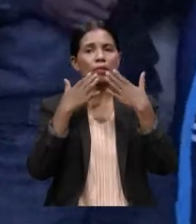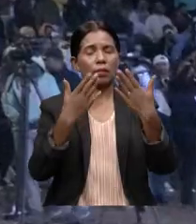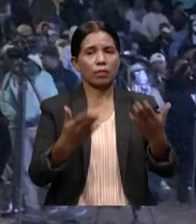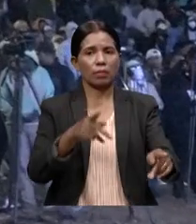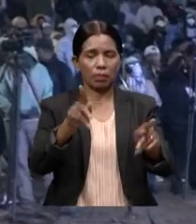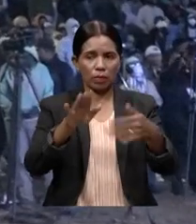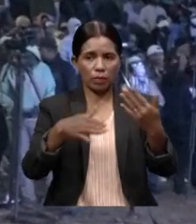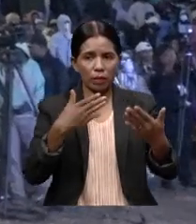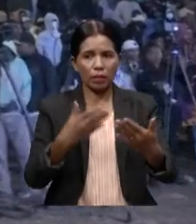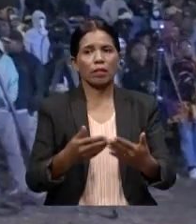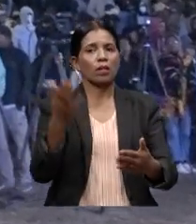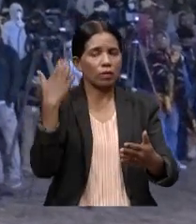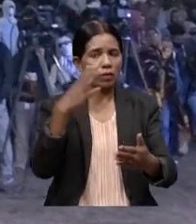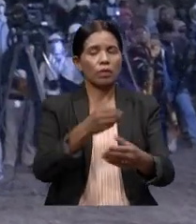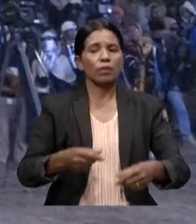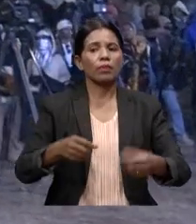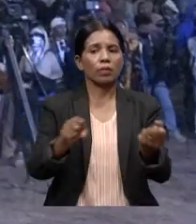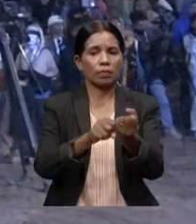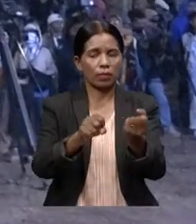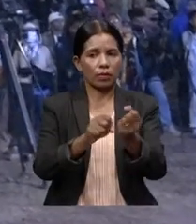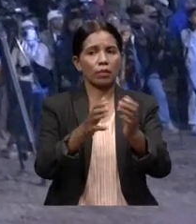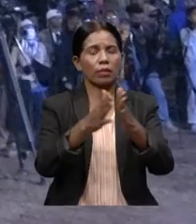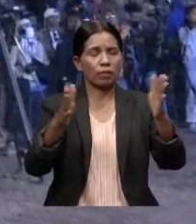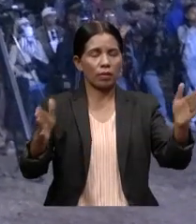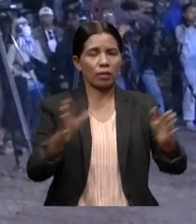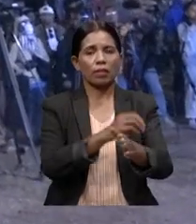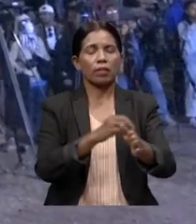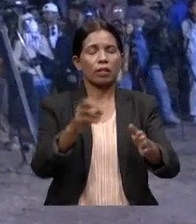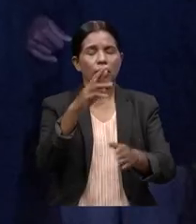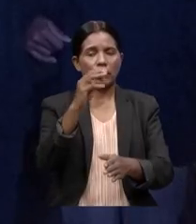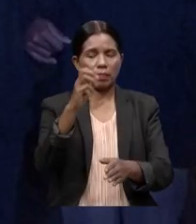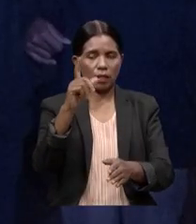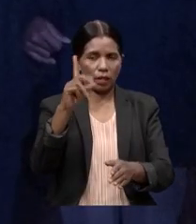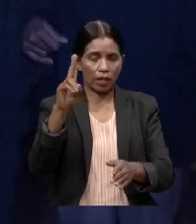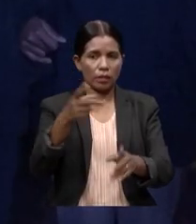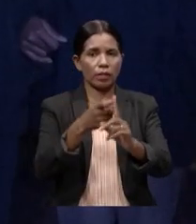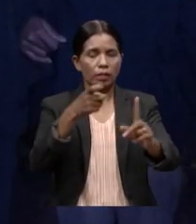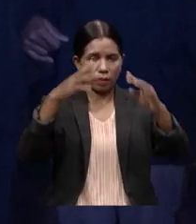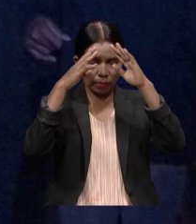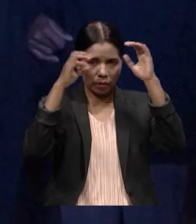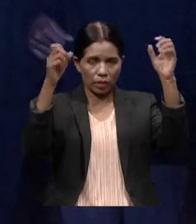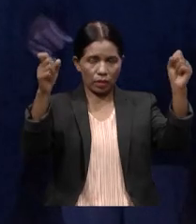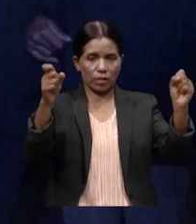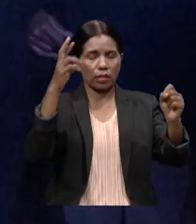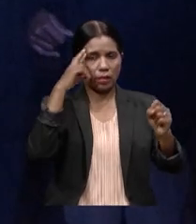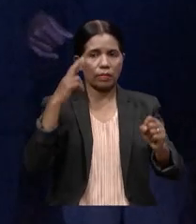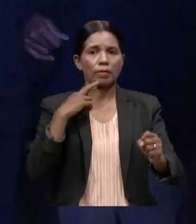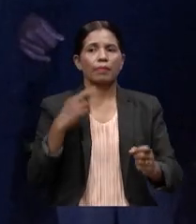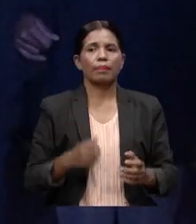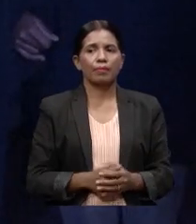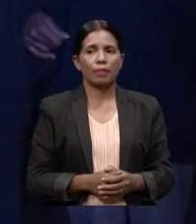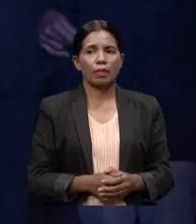entidade Soto na durante né vou apoia máximo o Festival Rabilau na Bel inicia Rússia Presidência da República. E